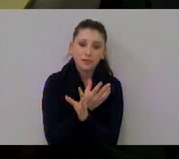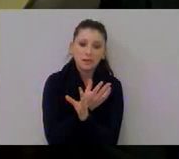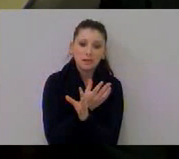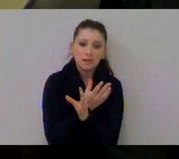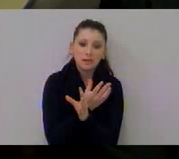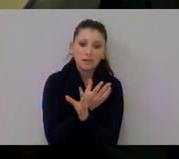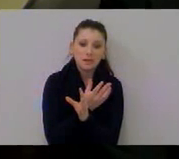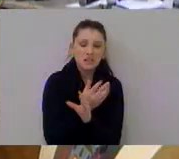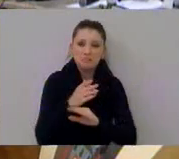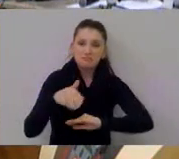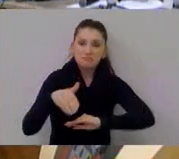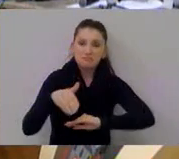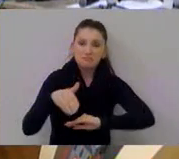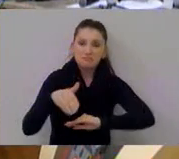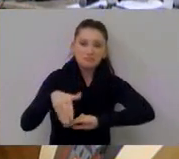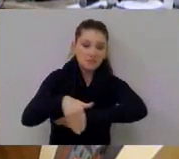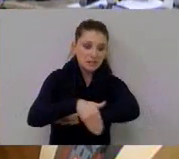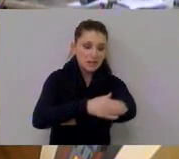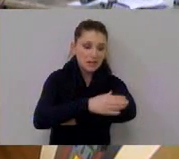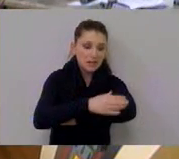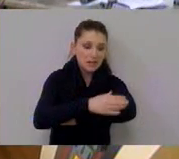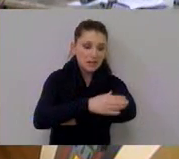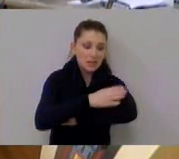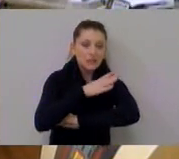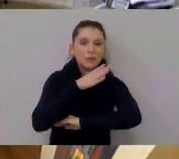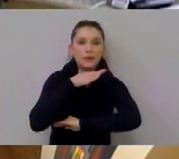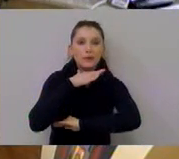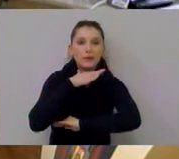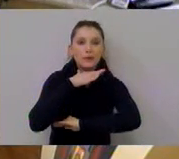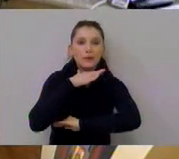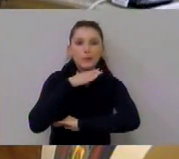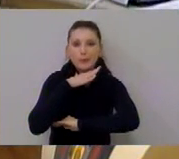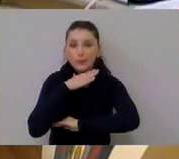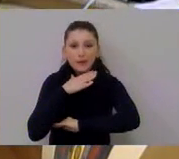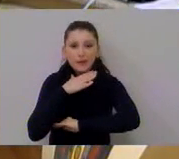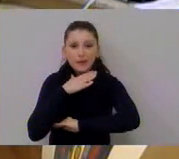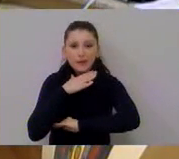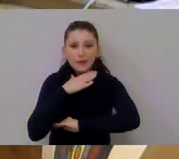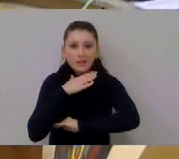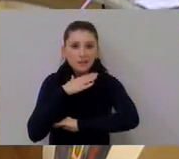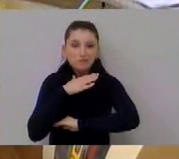estradas sem ao menos nos pedir licença.